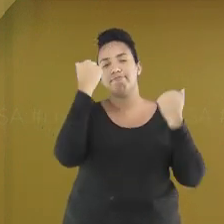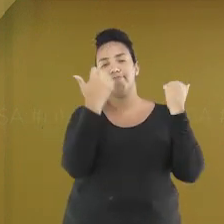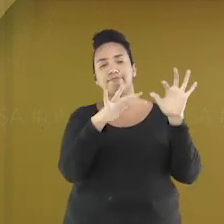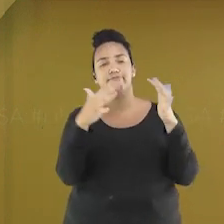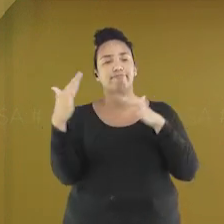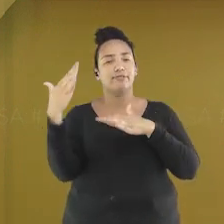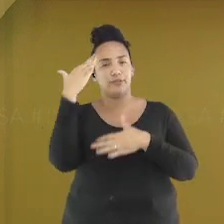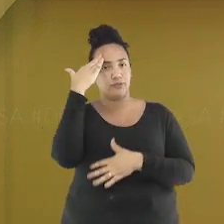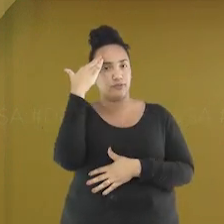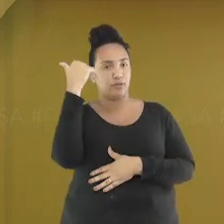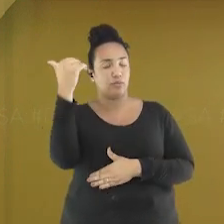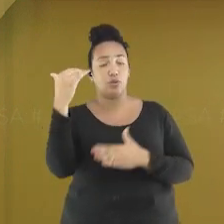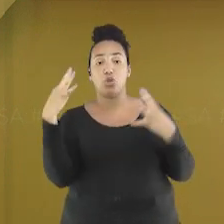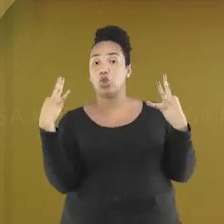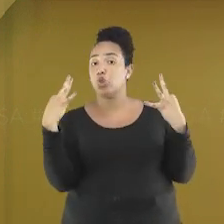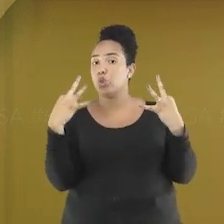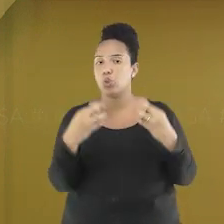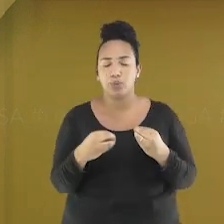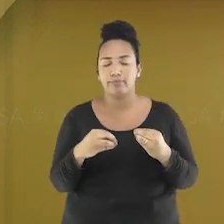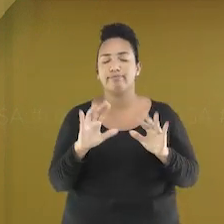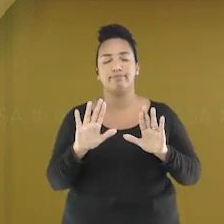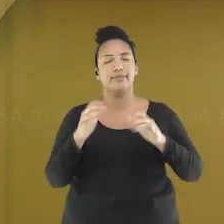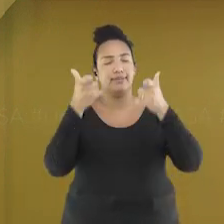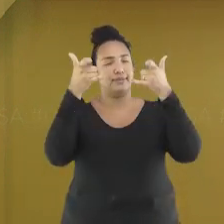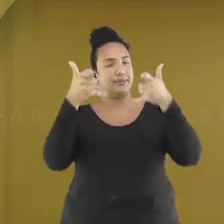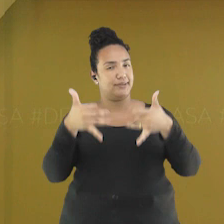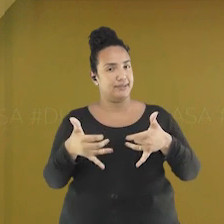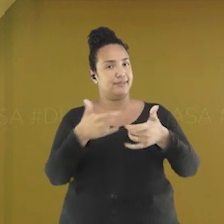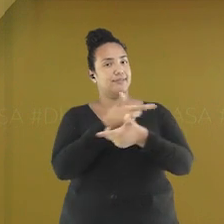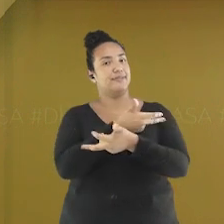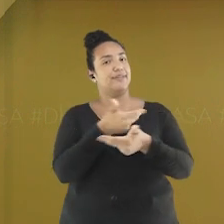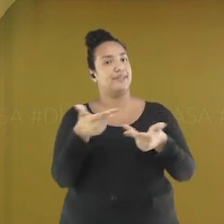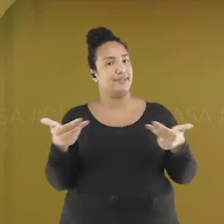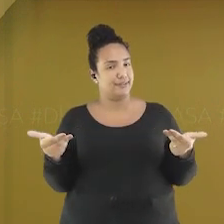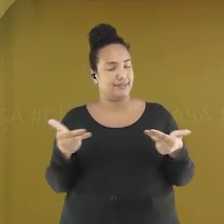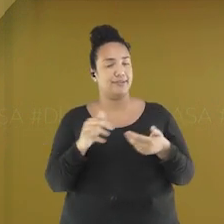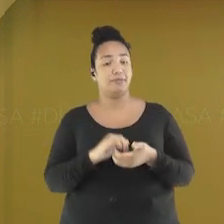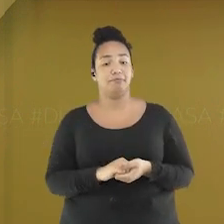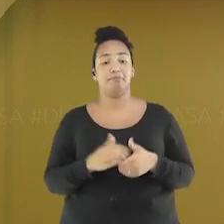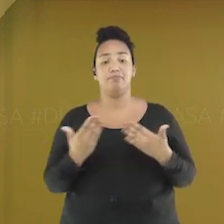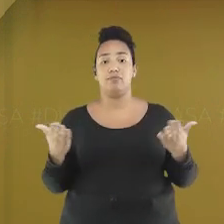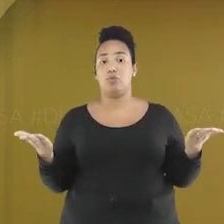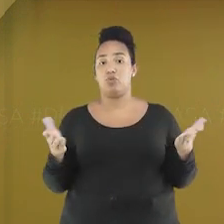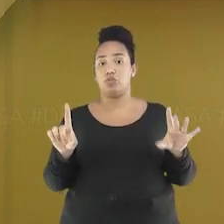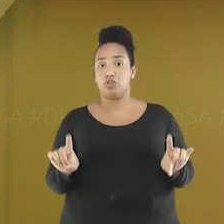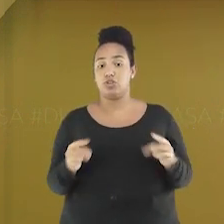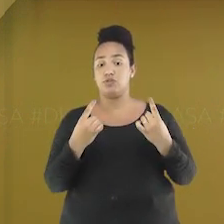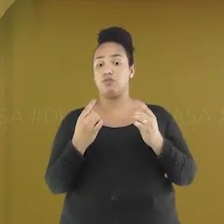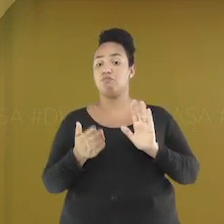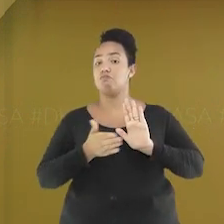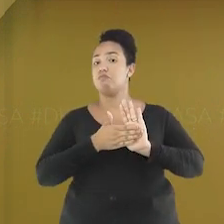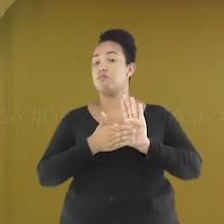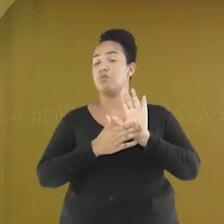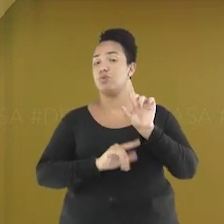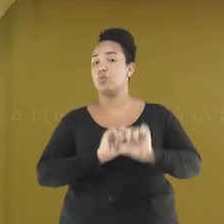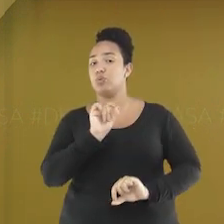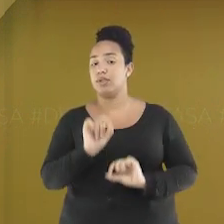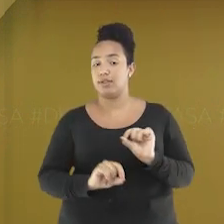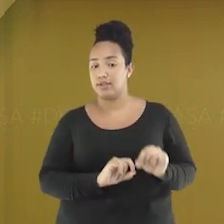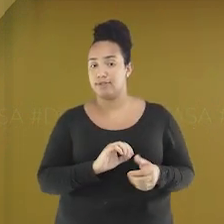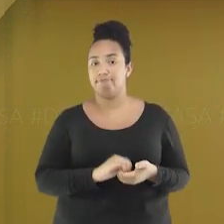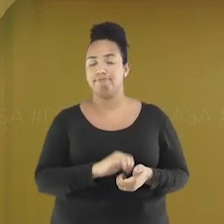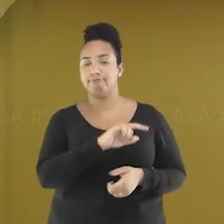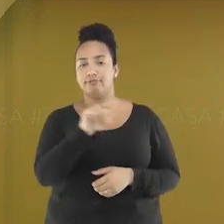Com certeza não foram todas, mas deu para falar de bastante coisa. O desafio que eu gostaria de propor hoje é o